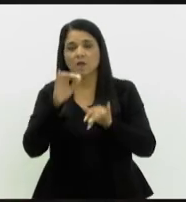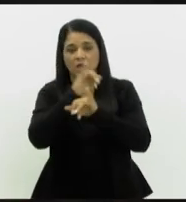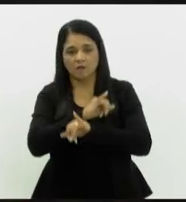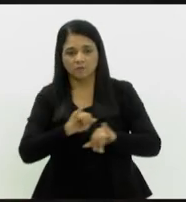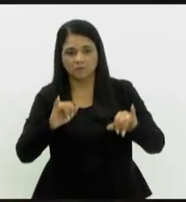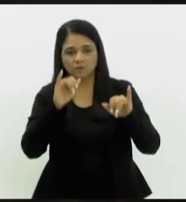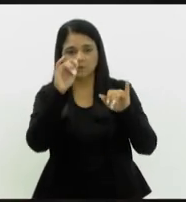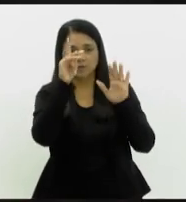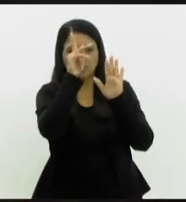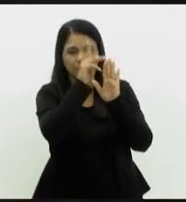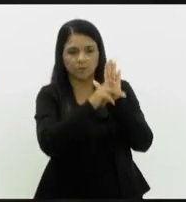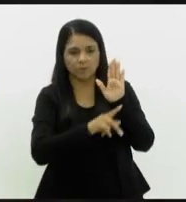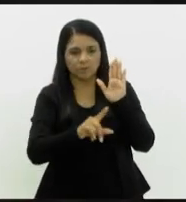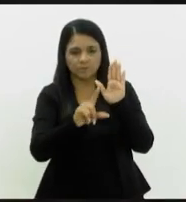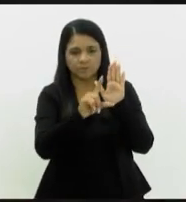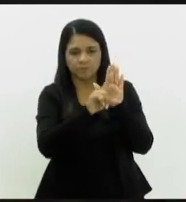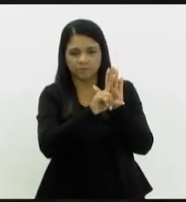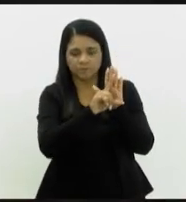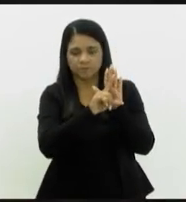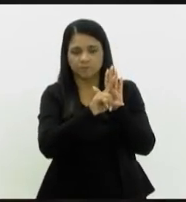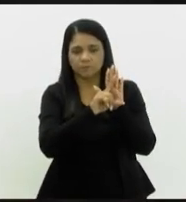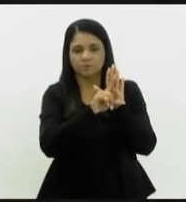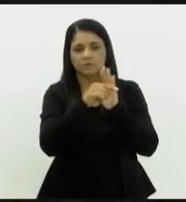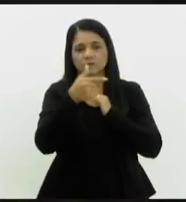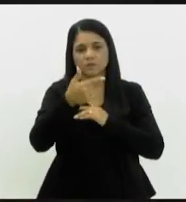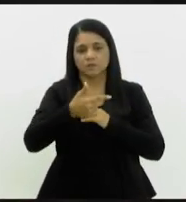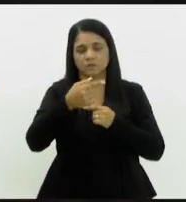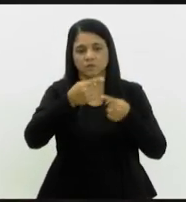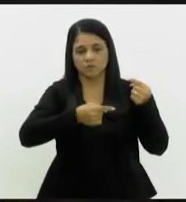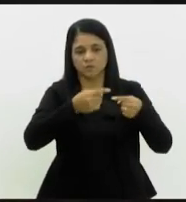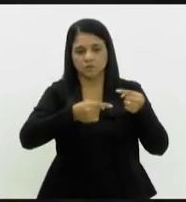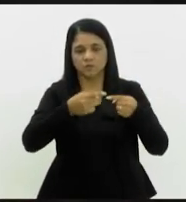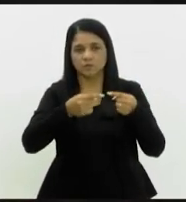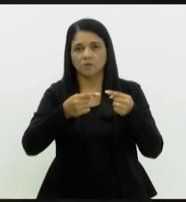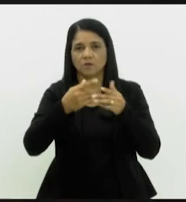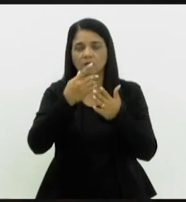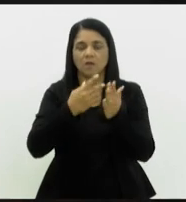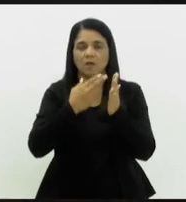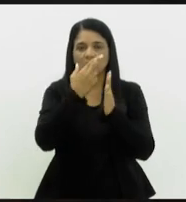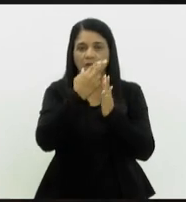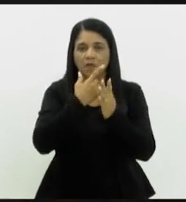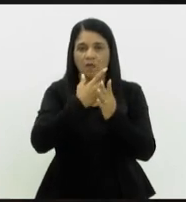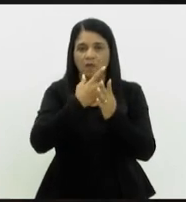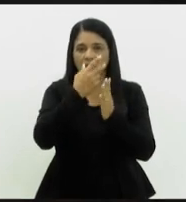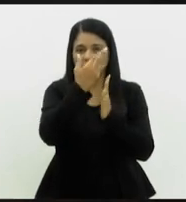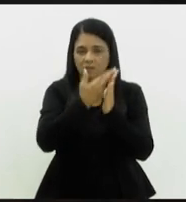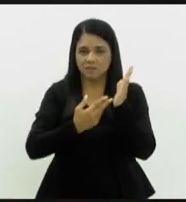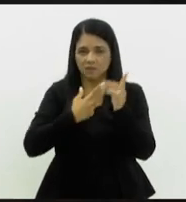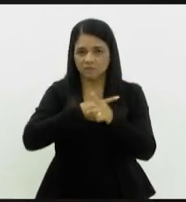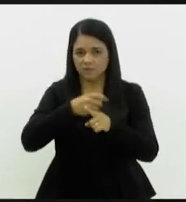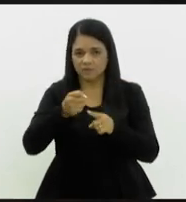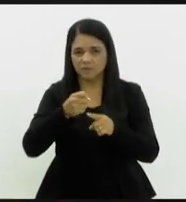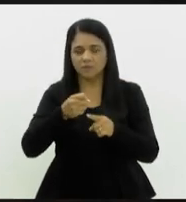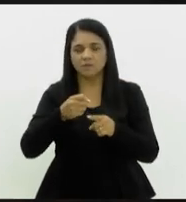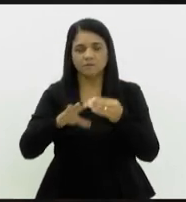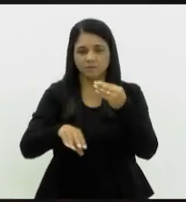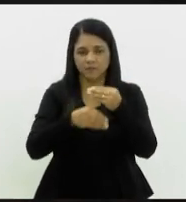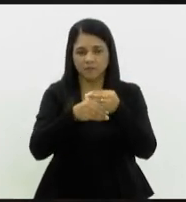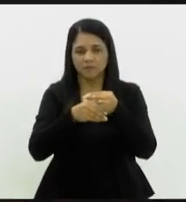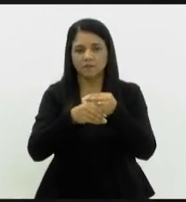Anuncio, em tramitação ordinária, em segunda discussão, redação do vencido, assim emendada, projeto de